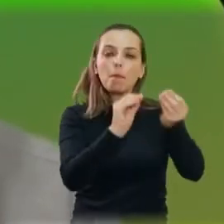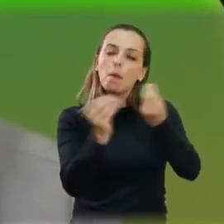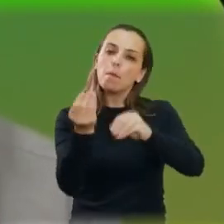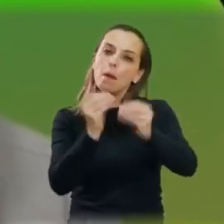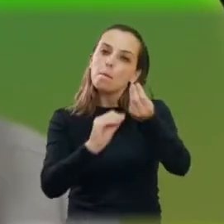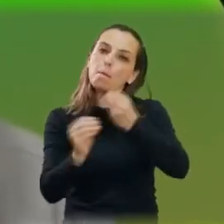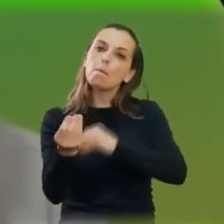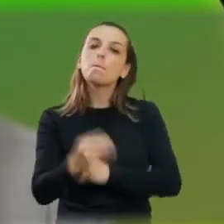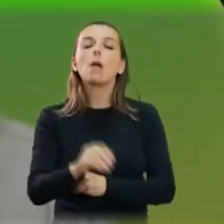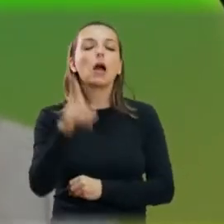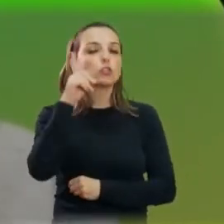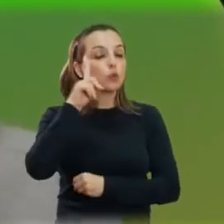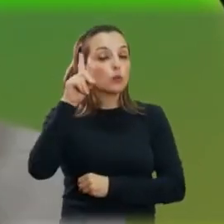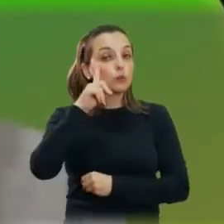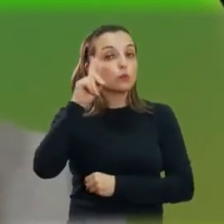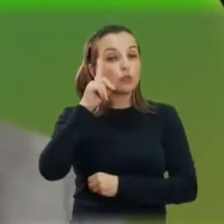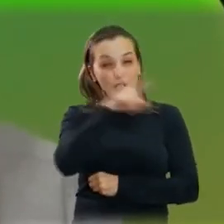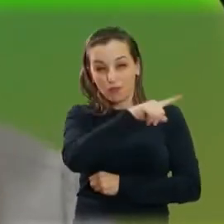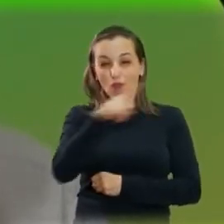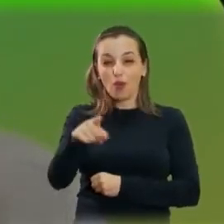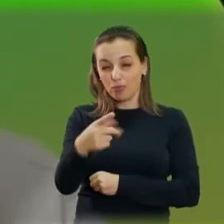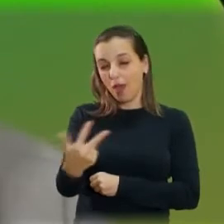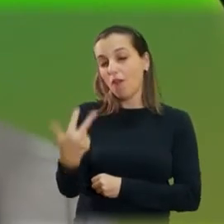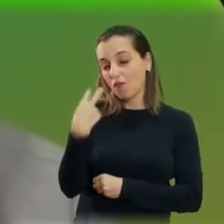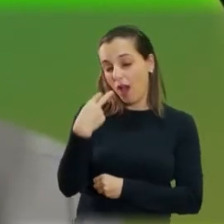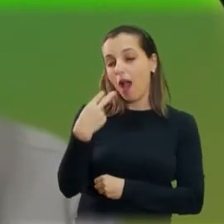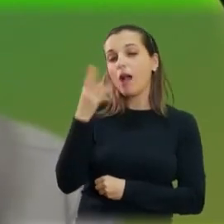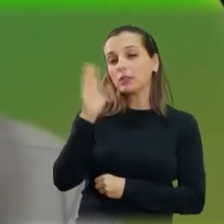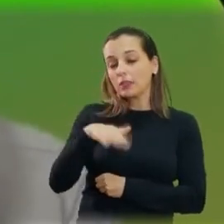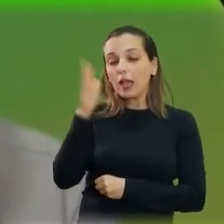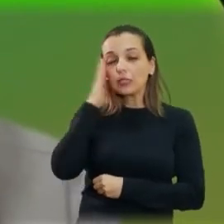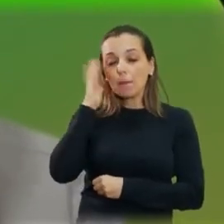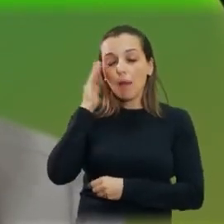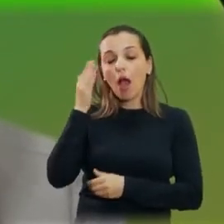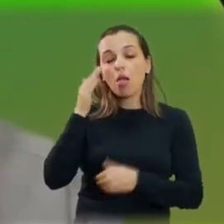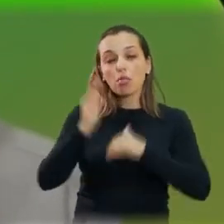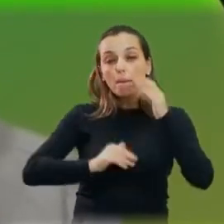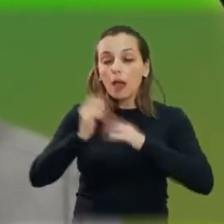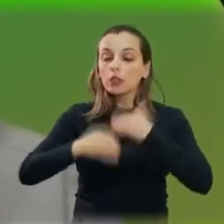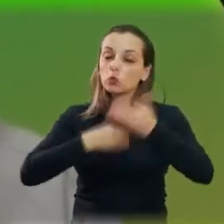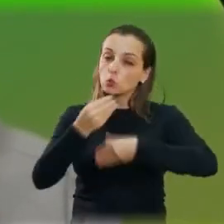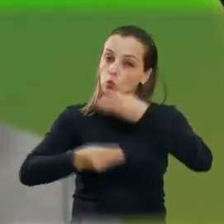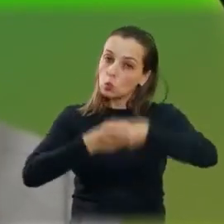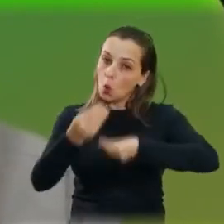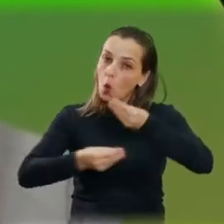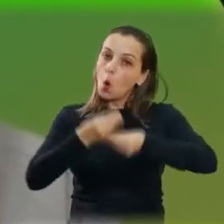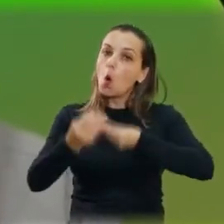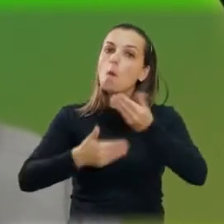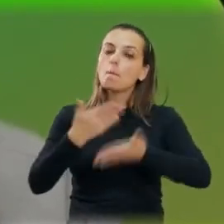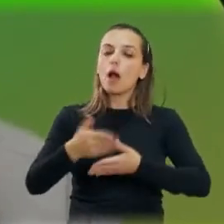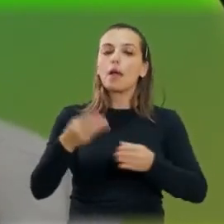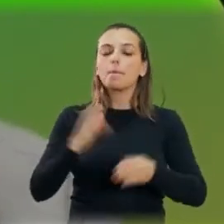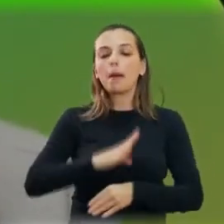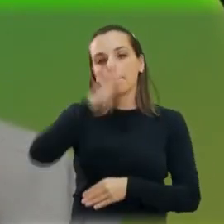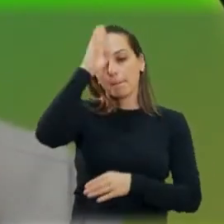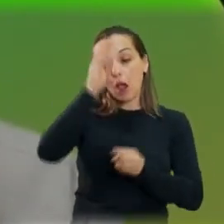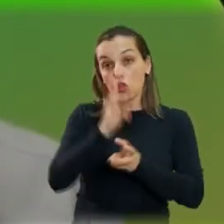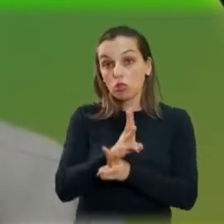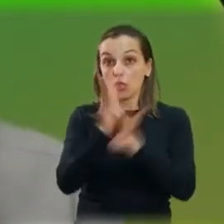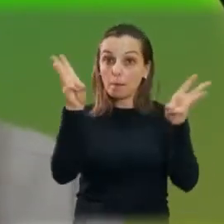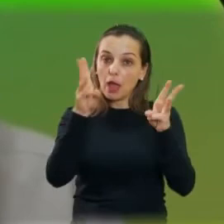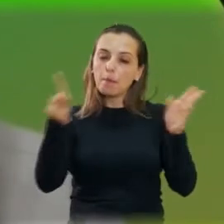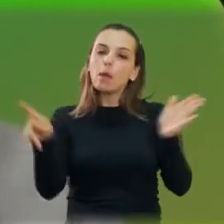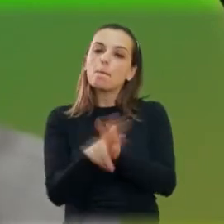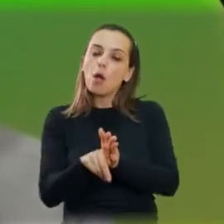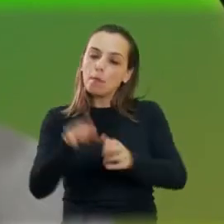uma matéria aí por dia para que as pessoas possam verificar um pouquinho o que a gente está fazendo. E principalmente o nosso site, né?